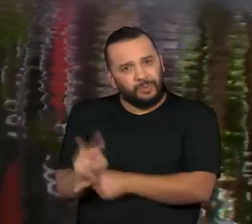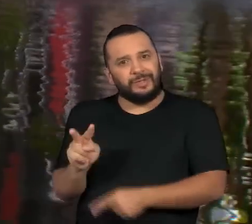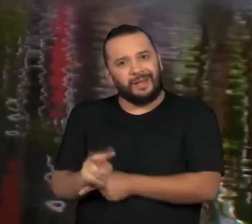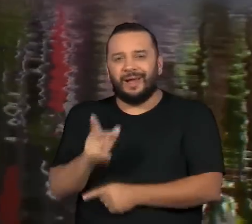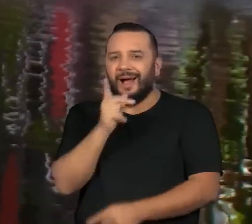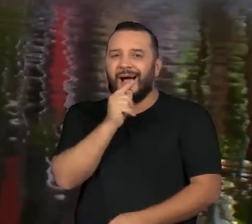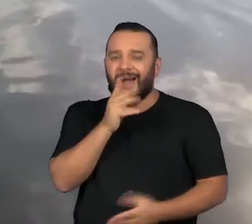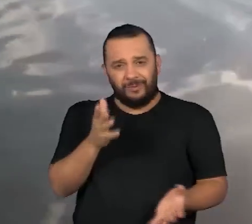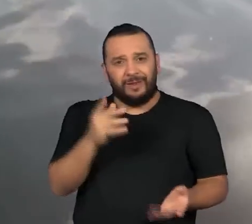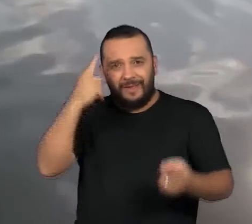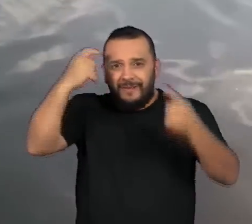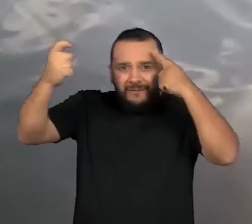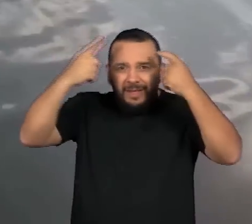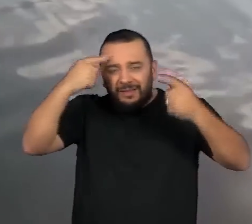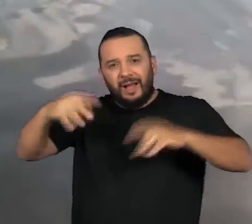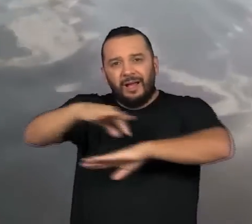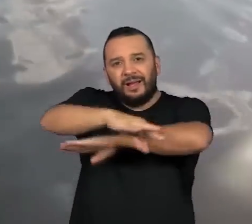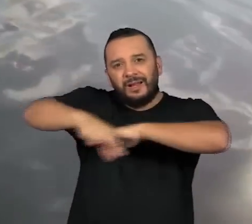uma reinvenção da cidade.